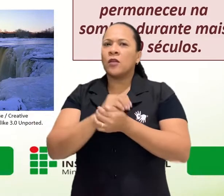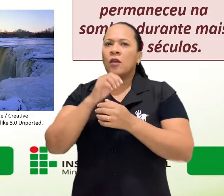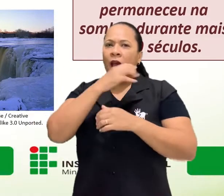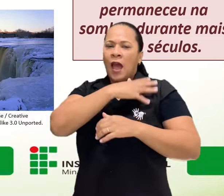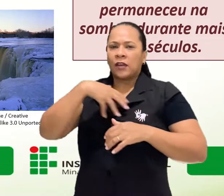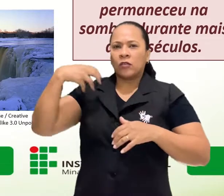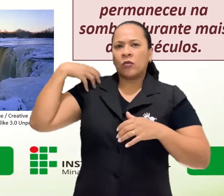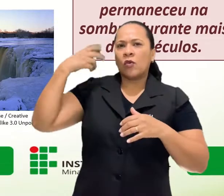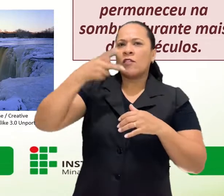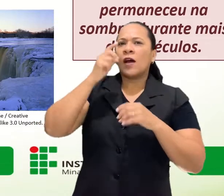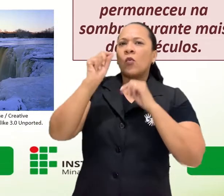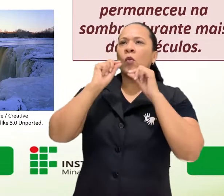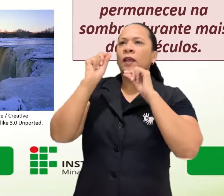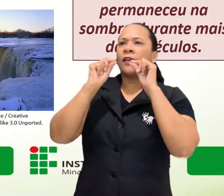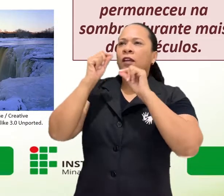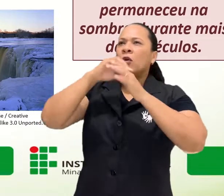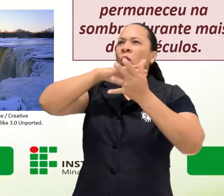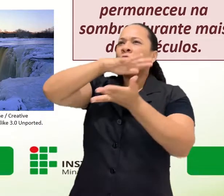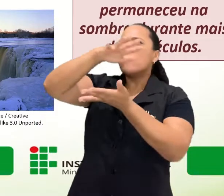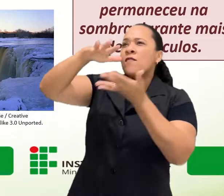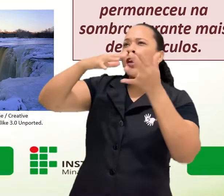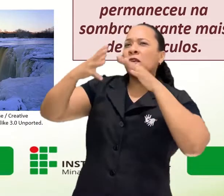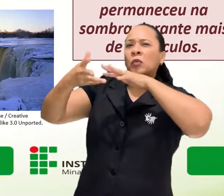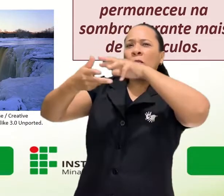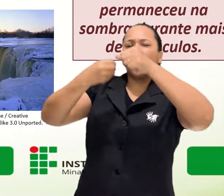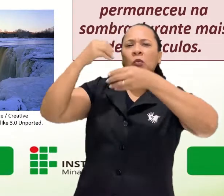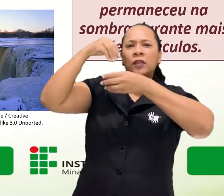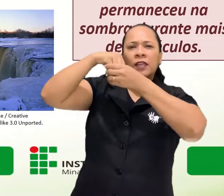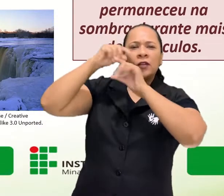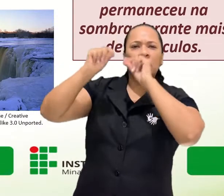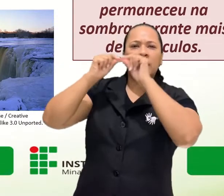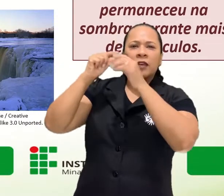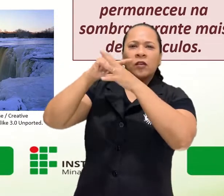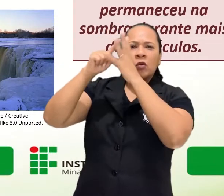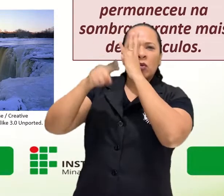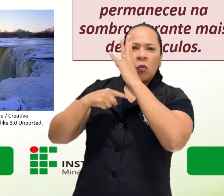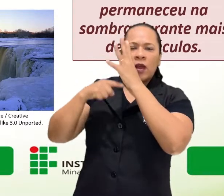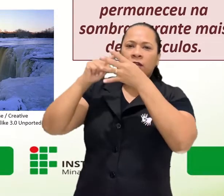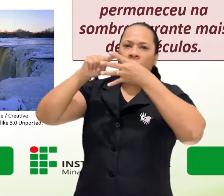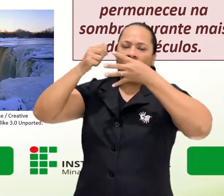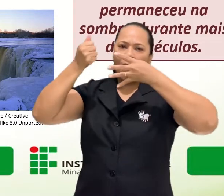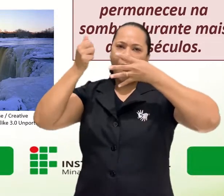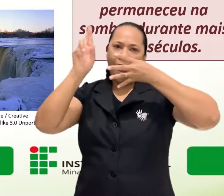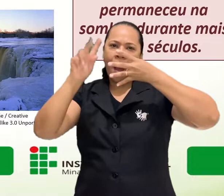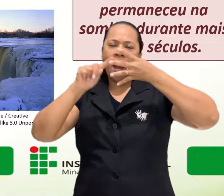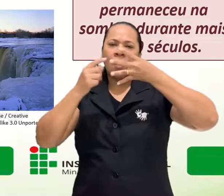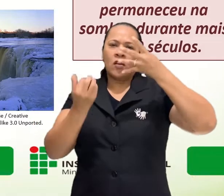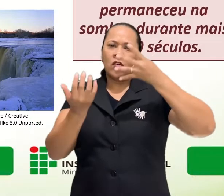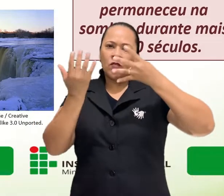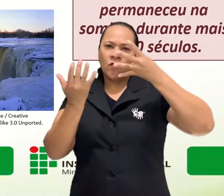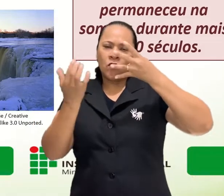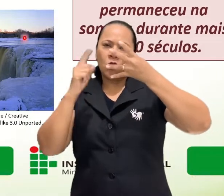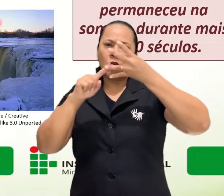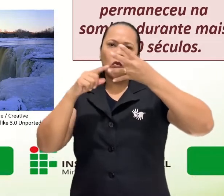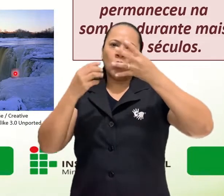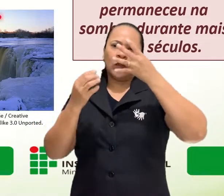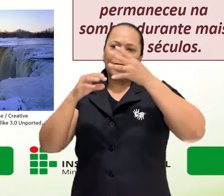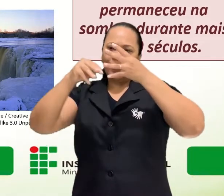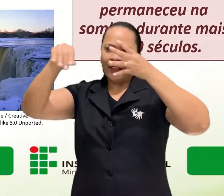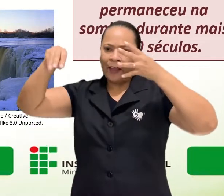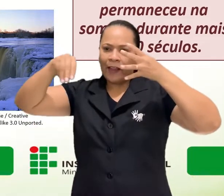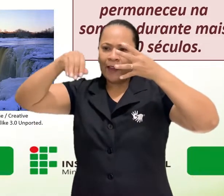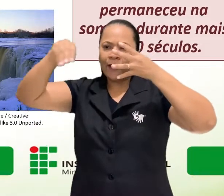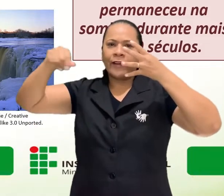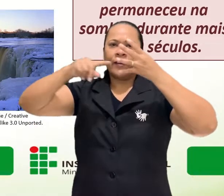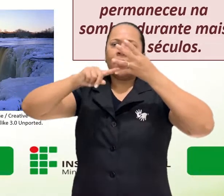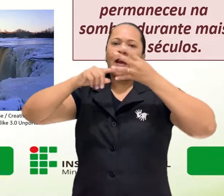que existia no universo era composto por 4 elementos: ar, fogo, terra e